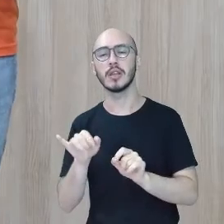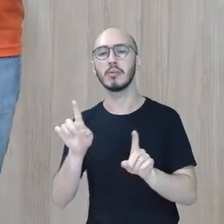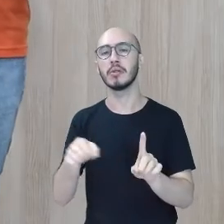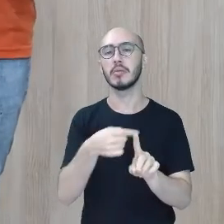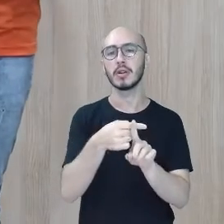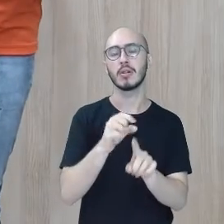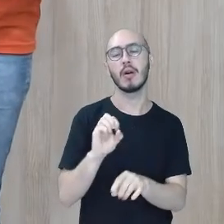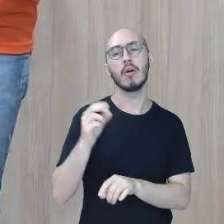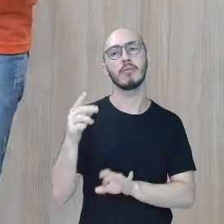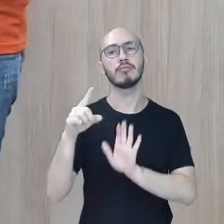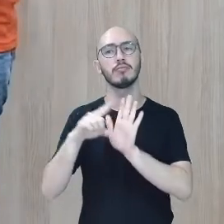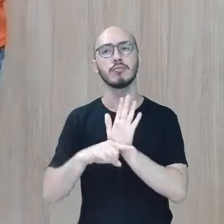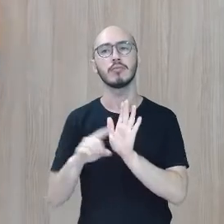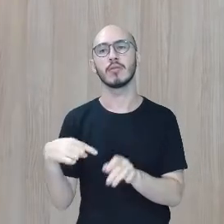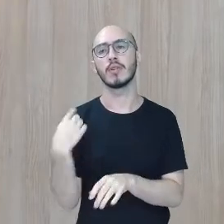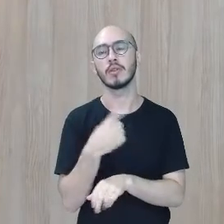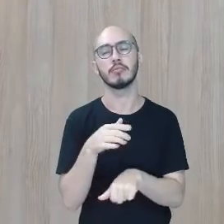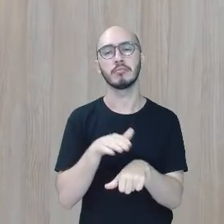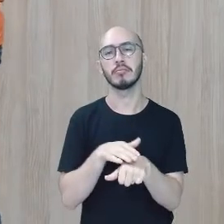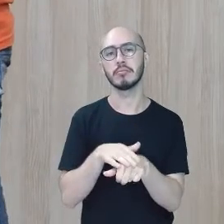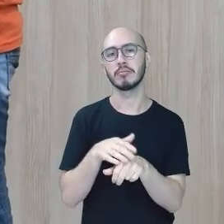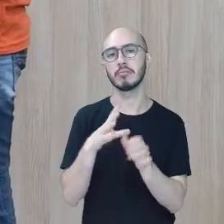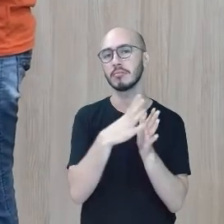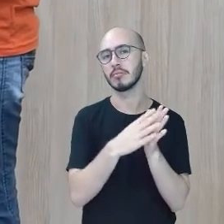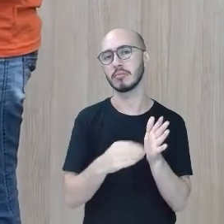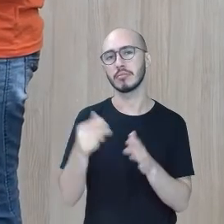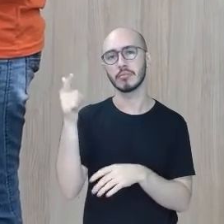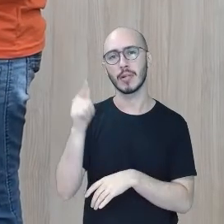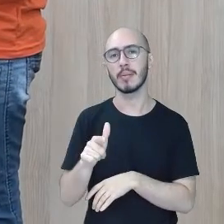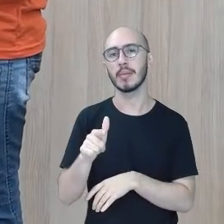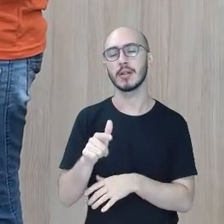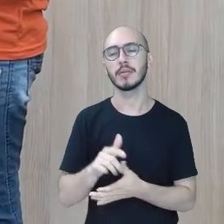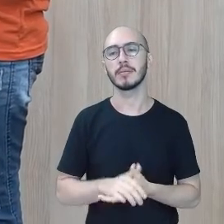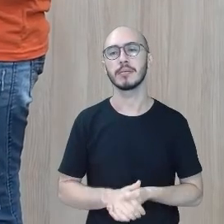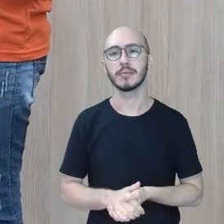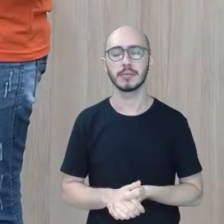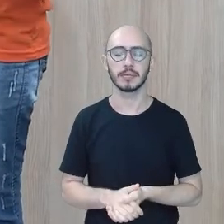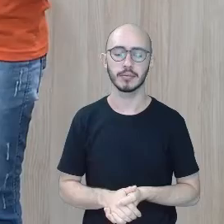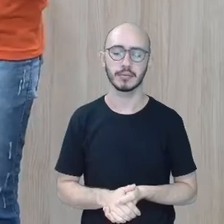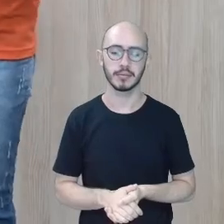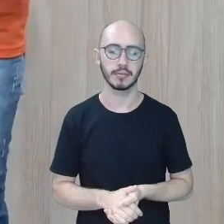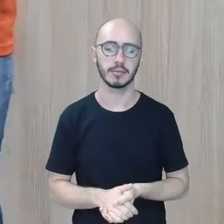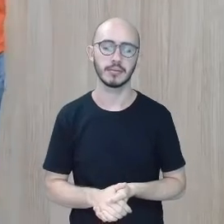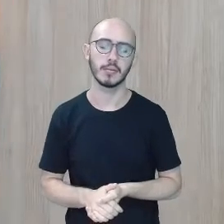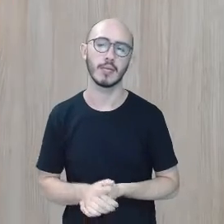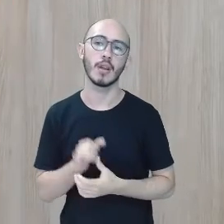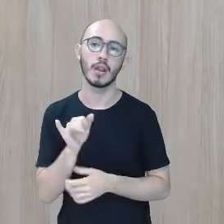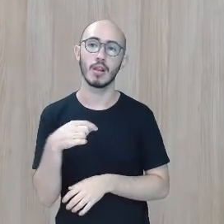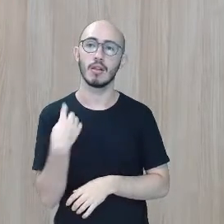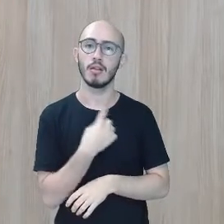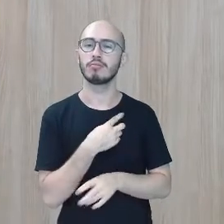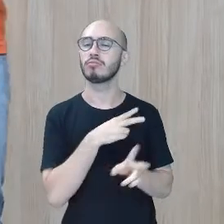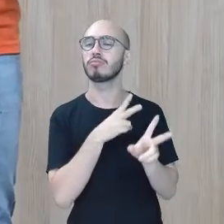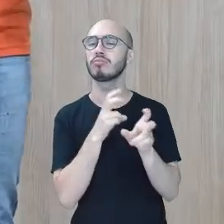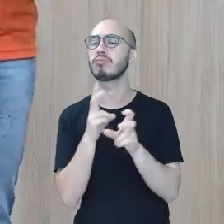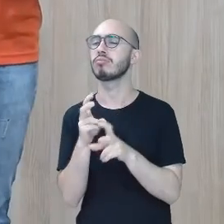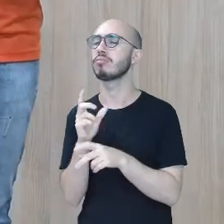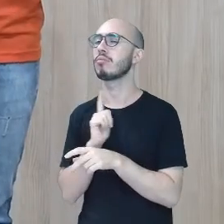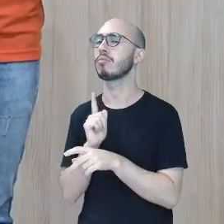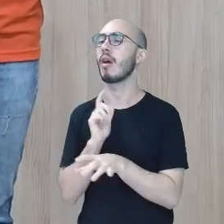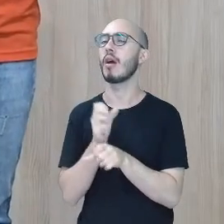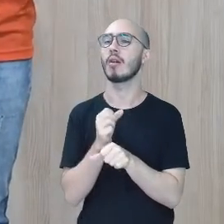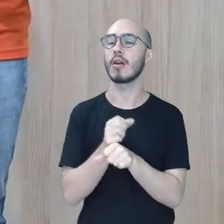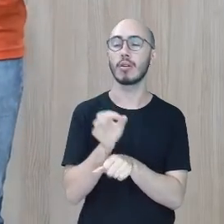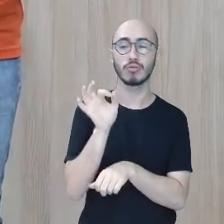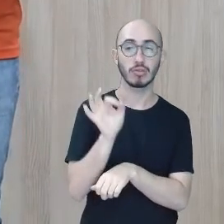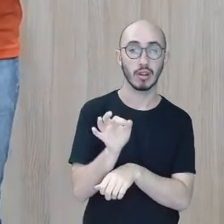ou de subtração, a gente efetua aí, certo? E repete o sinal. Então, quando a gente verifica se essa operação ela